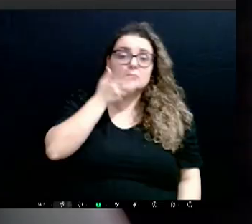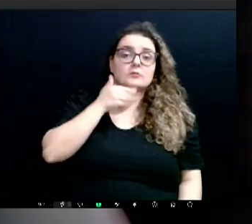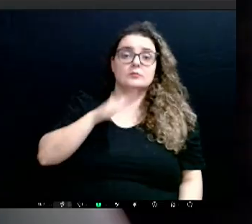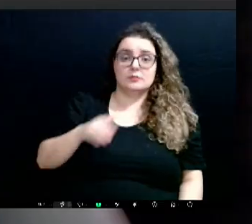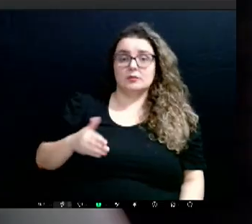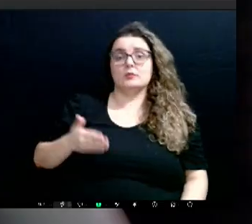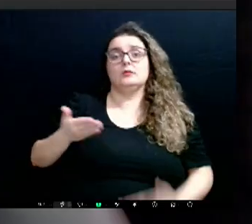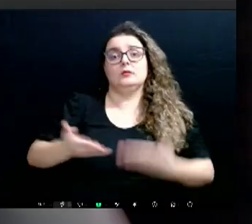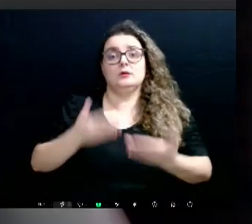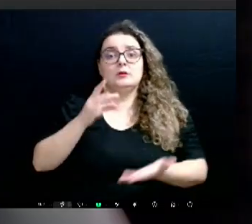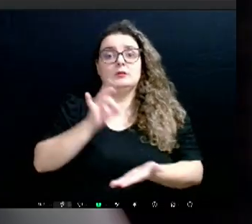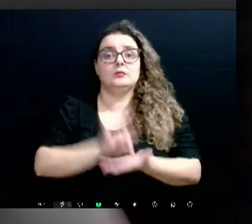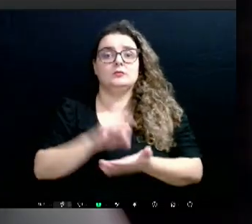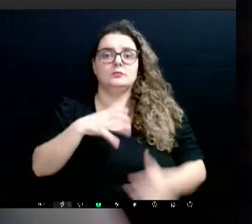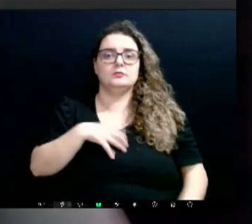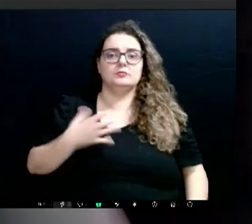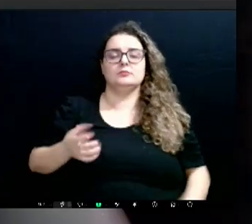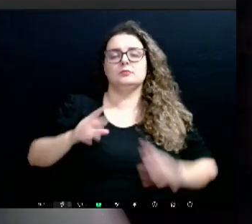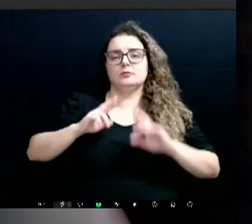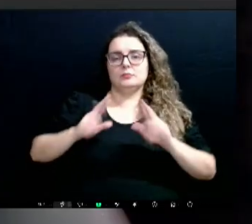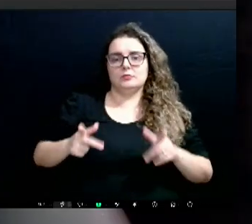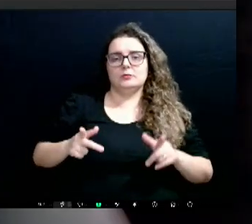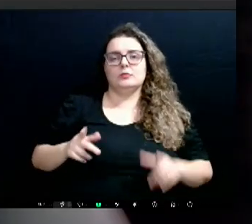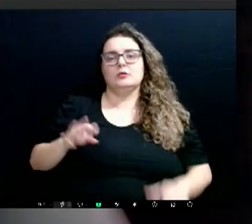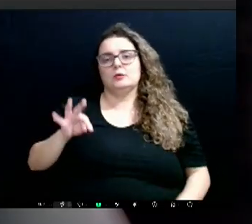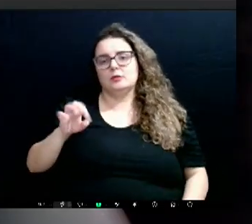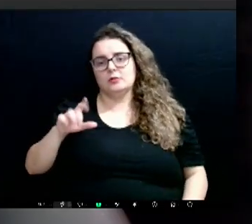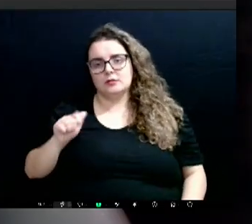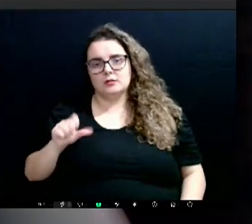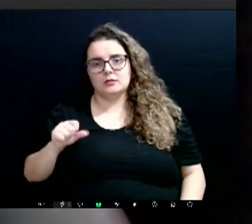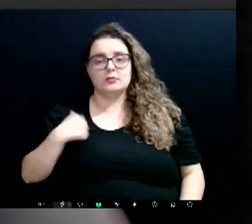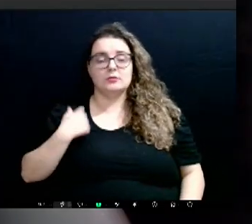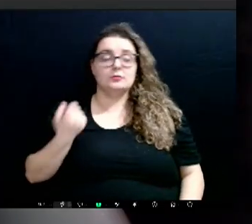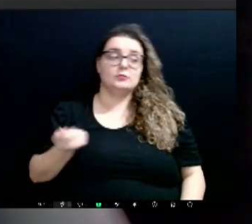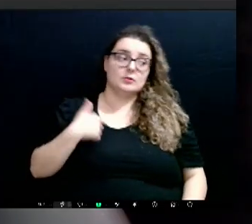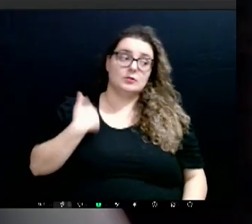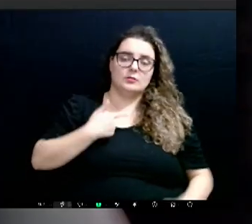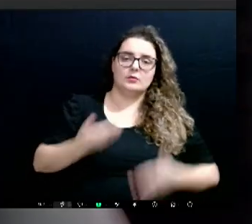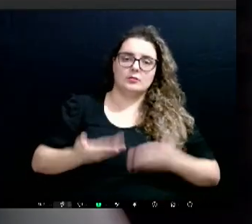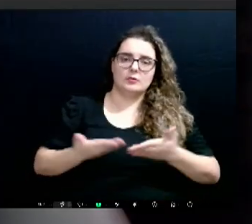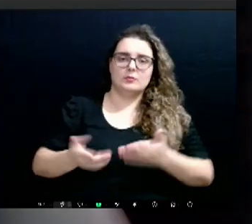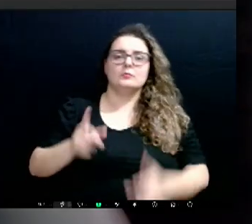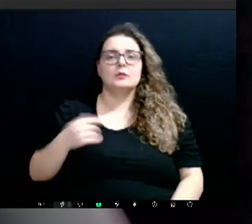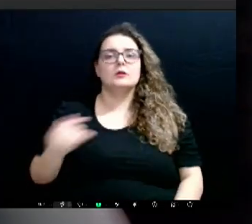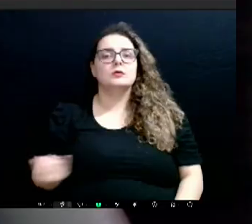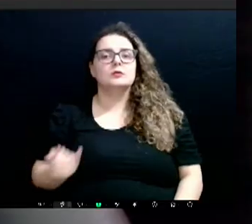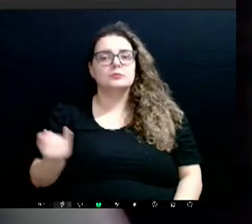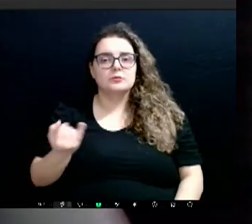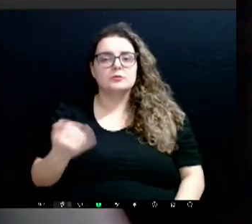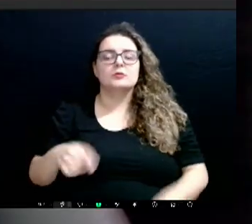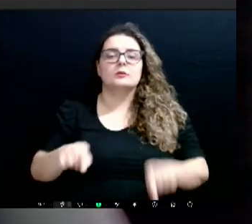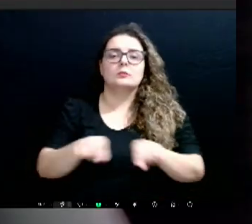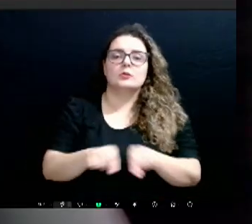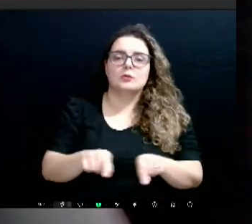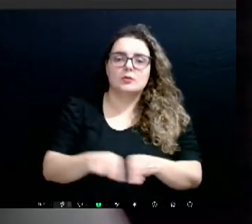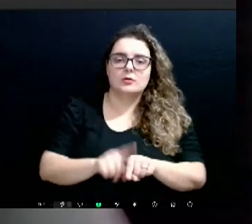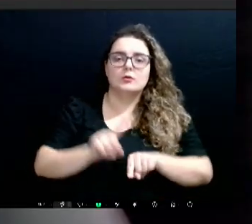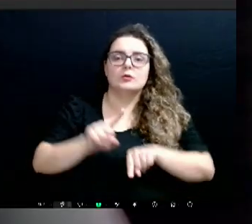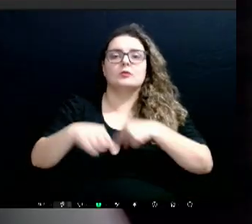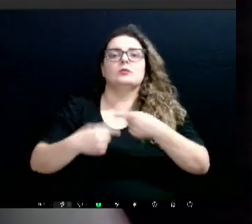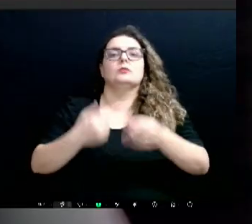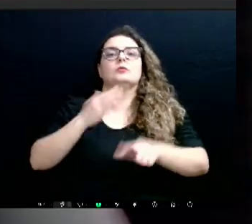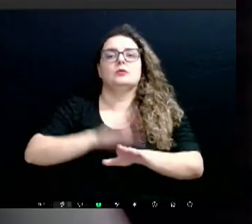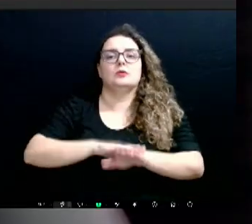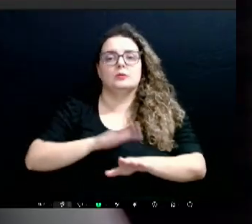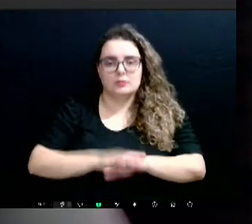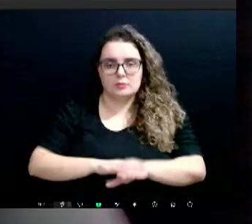de uma forma diferente com essas telas do que nós lidamos. Mas é importante também ter outras atividades